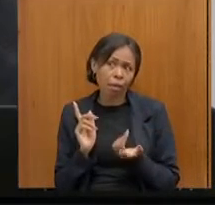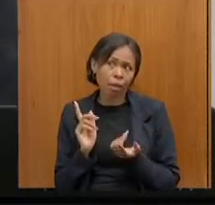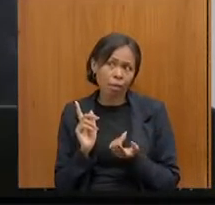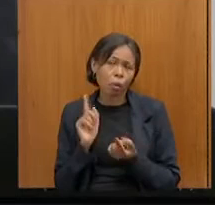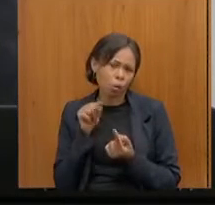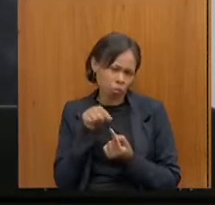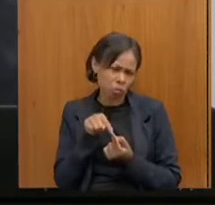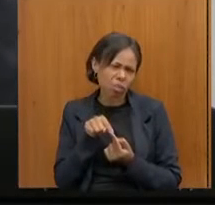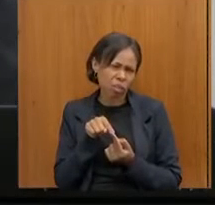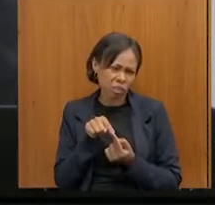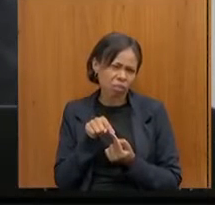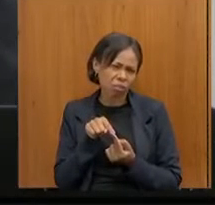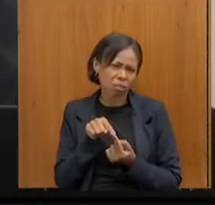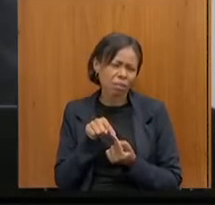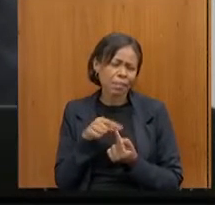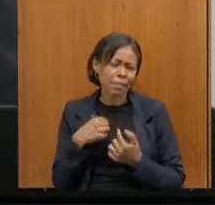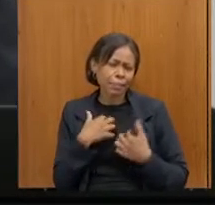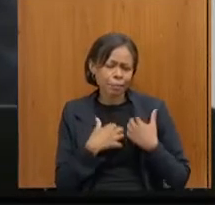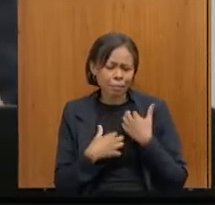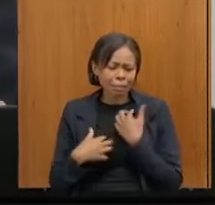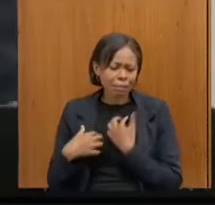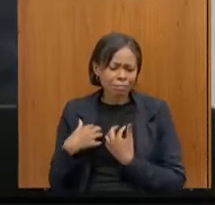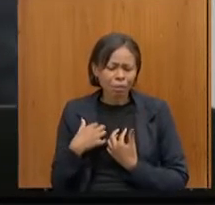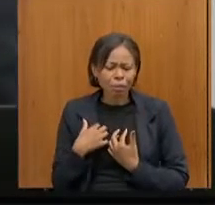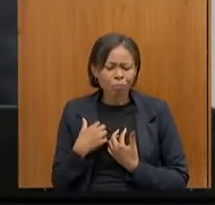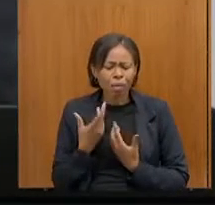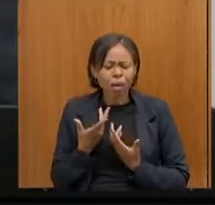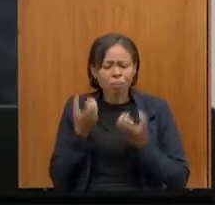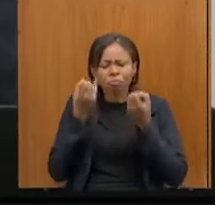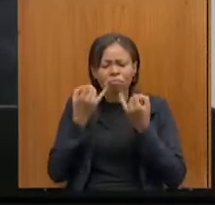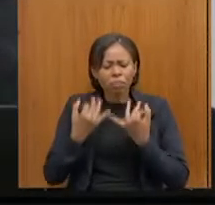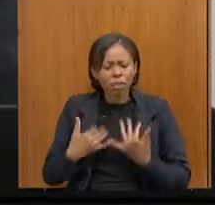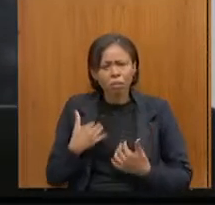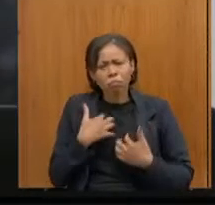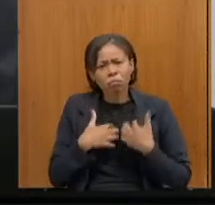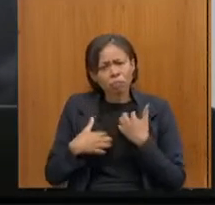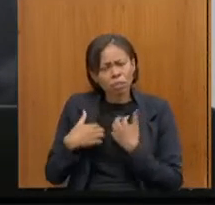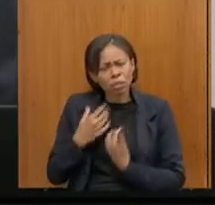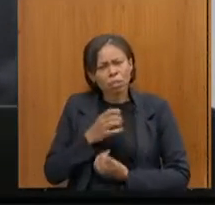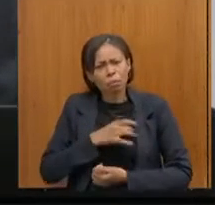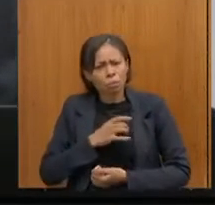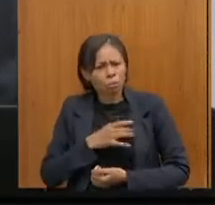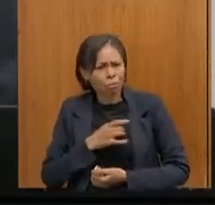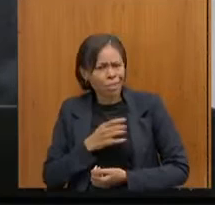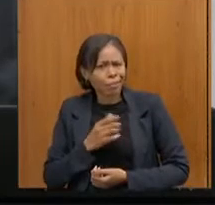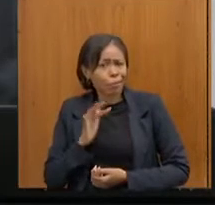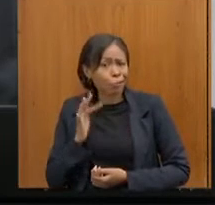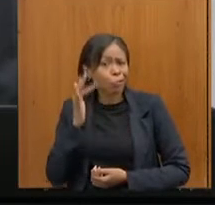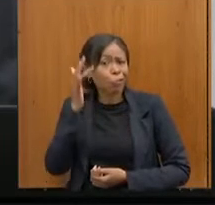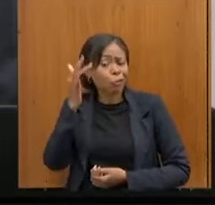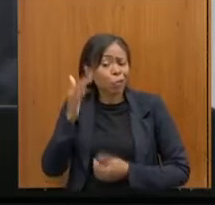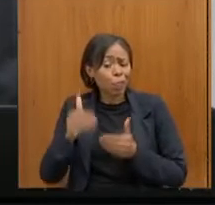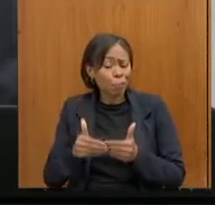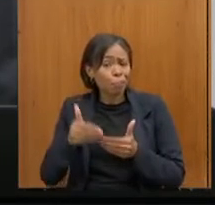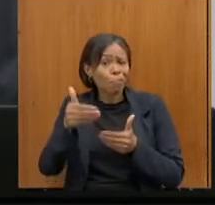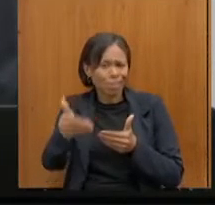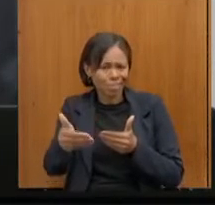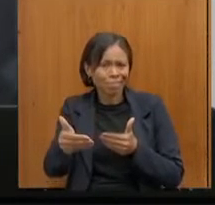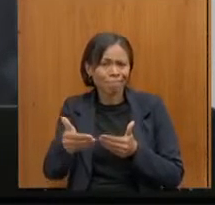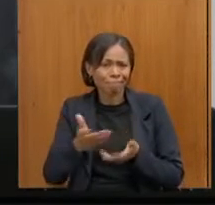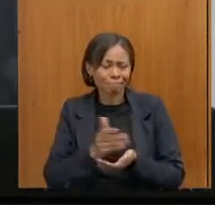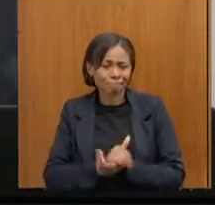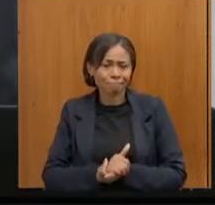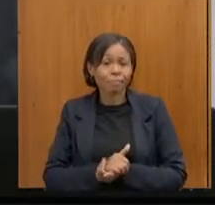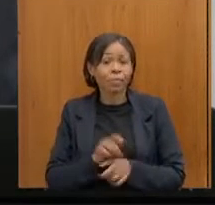encontro com esta aflição e essa dificuldade esse receita nós temos composta anemia e aproveitando